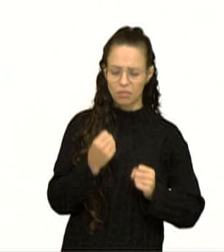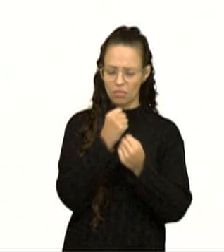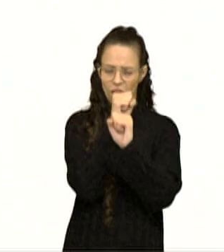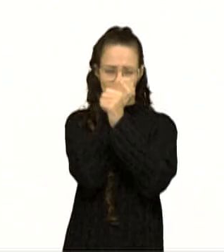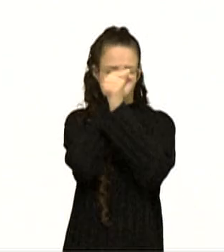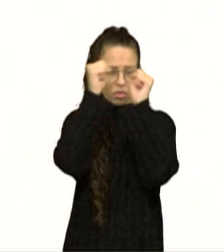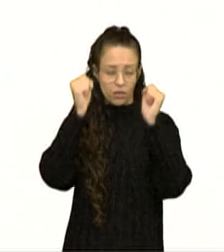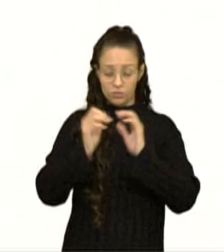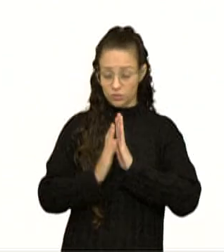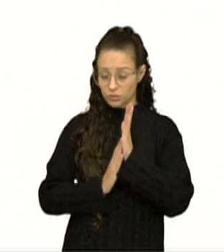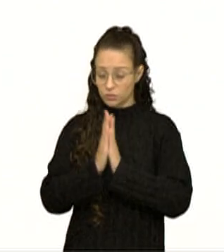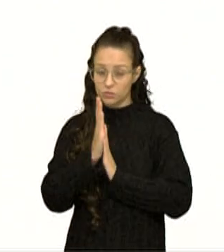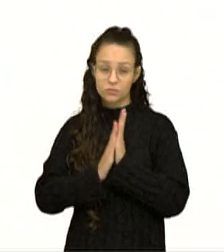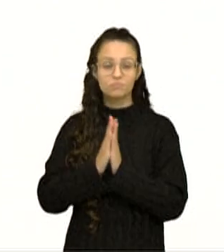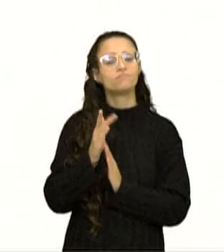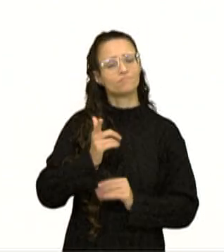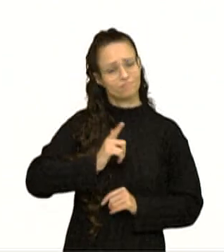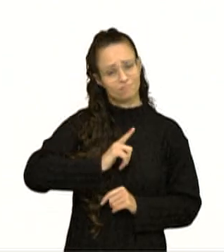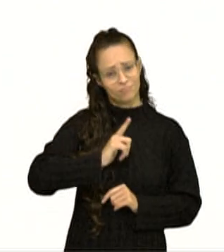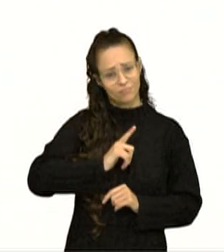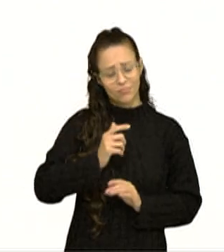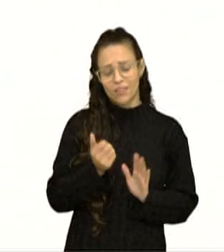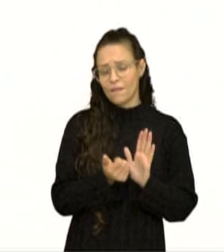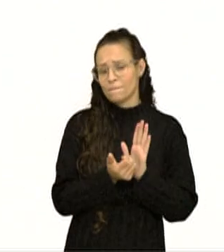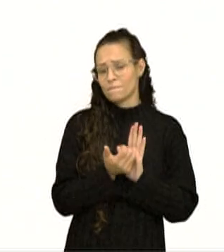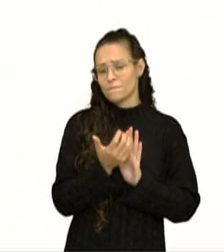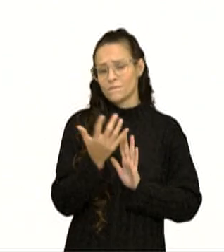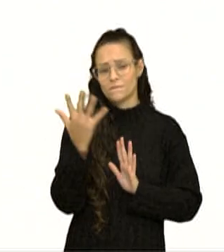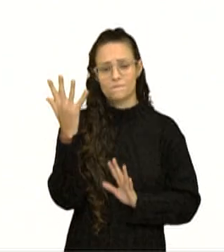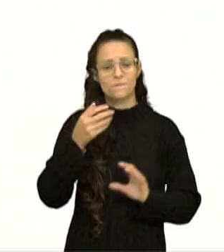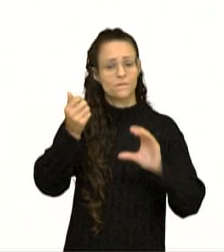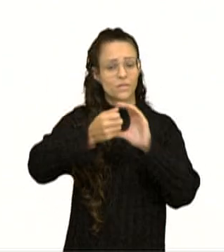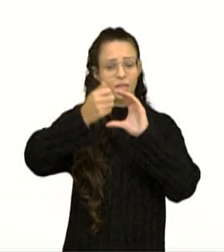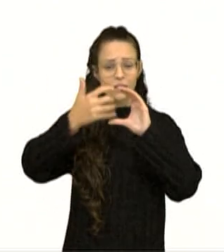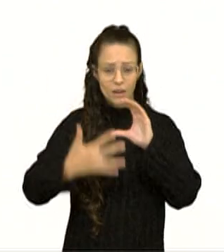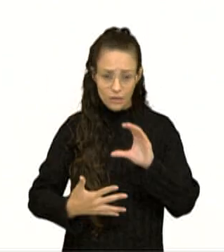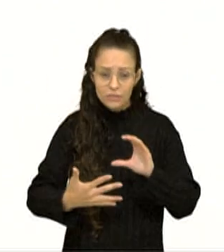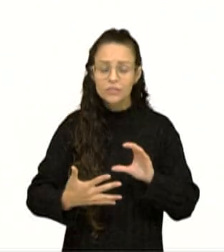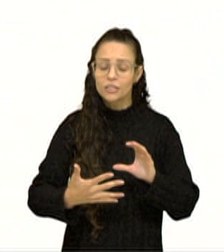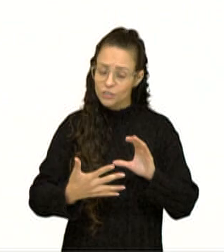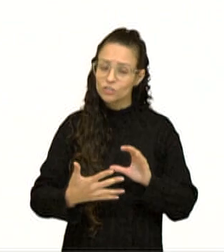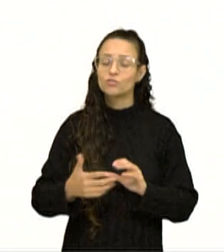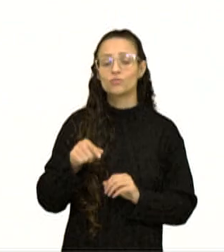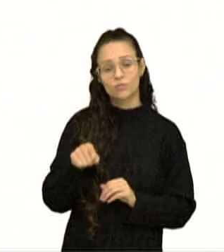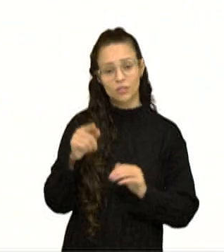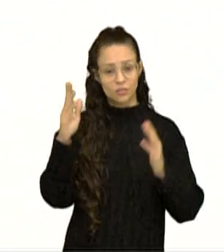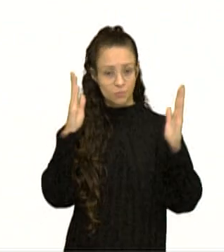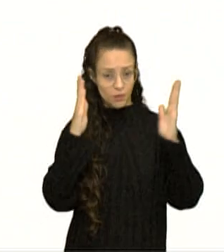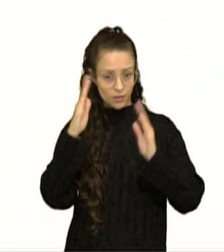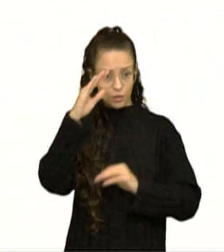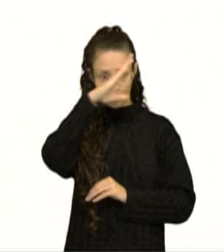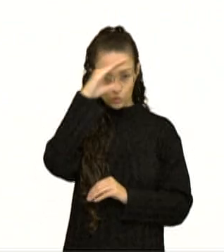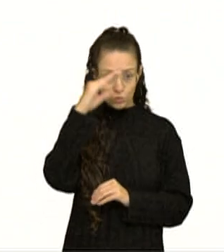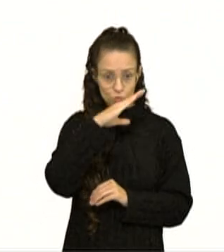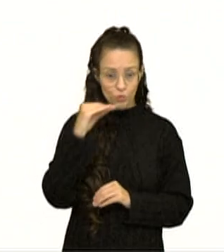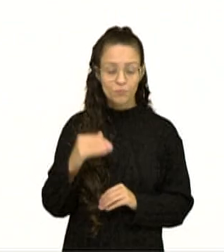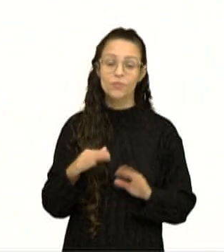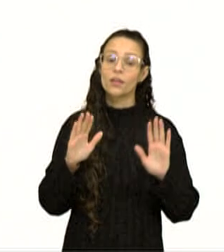rebeldes, ansiosos. Então são muitas as características relatadas nesse período,